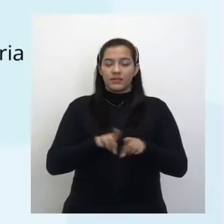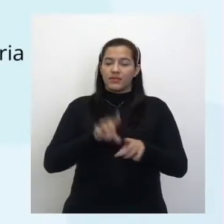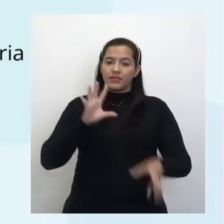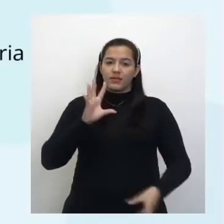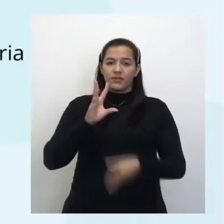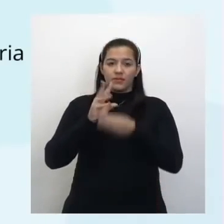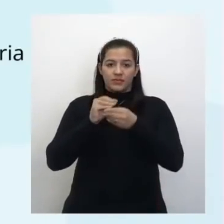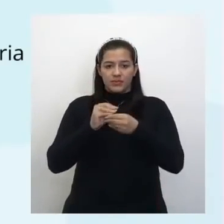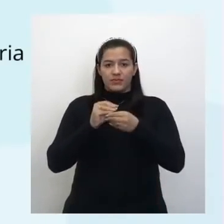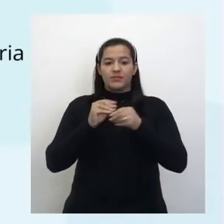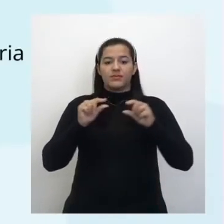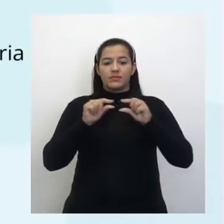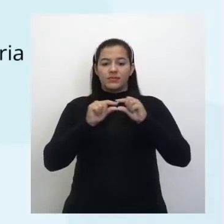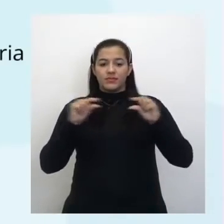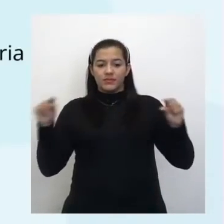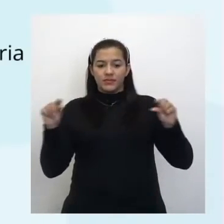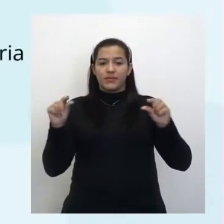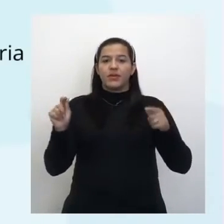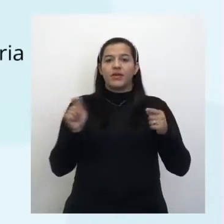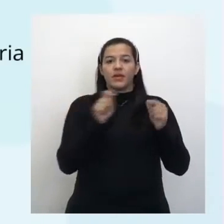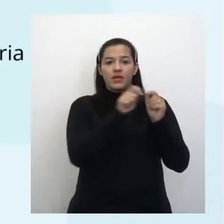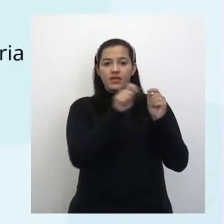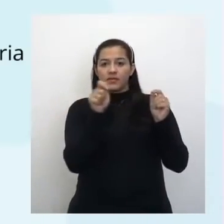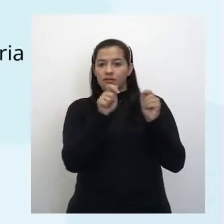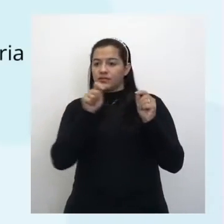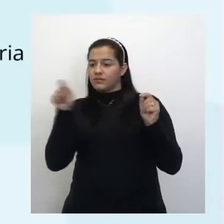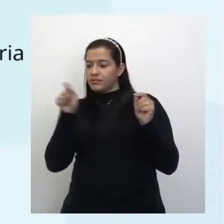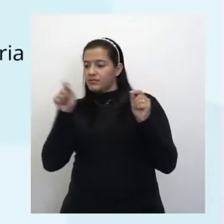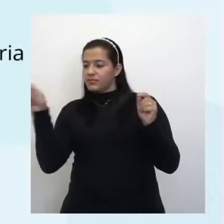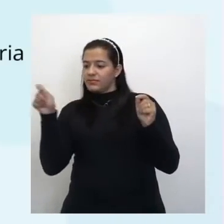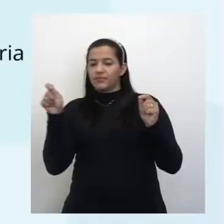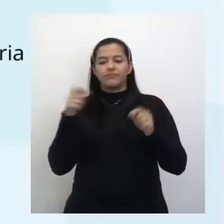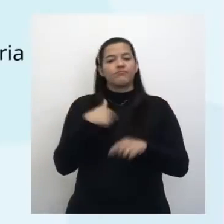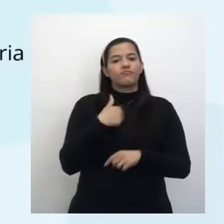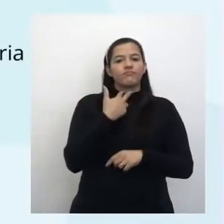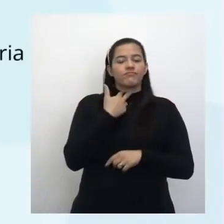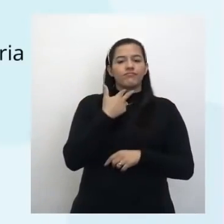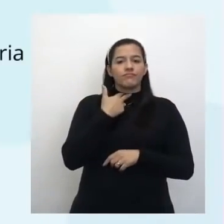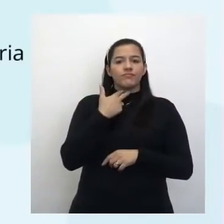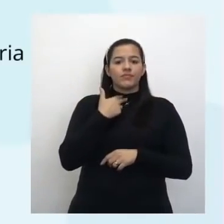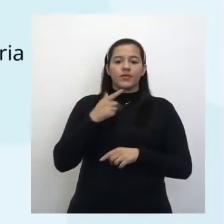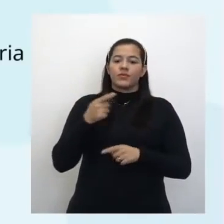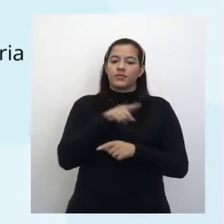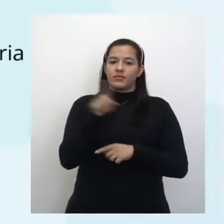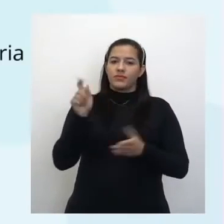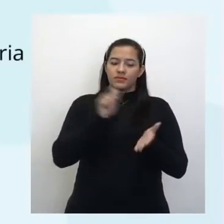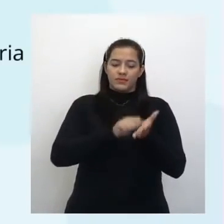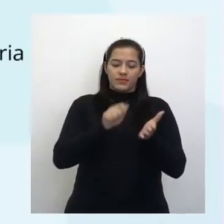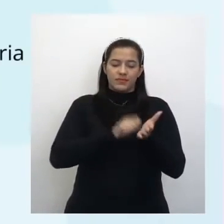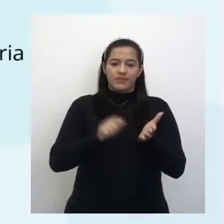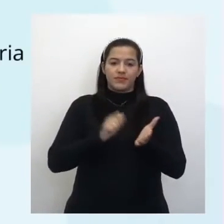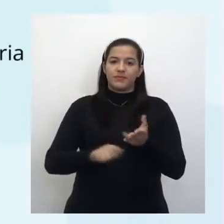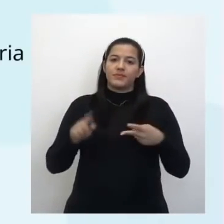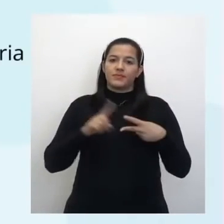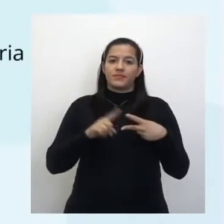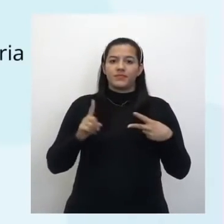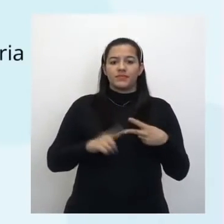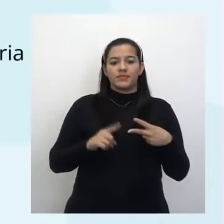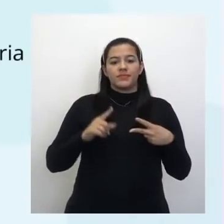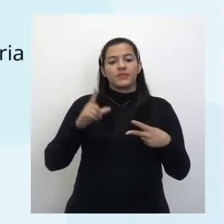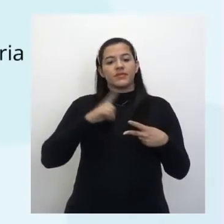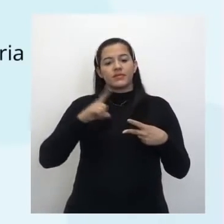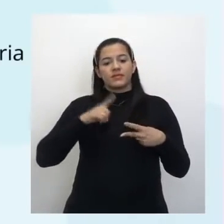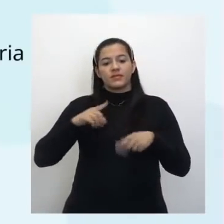completar a sentença essa não podem riscar a tela do computador né você não colocar só na vou escrever aqui letra A Qual dos dois você é